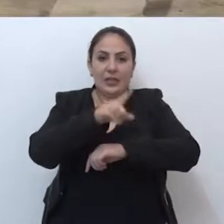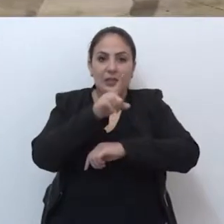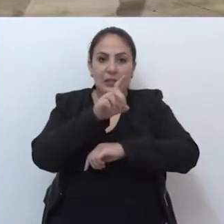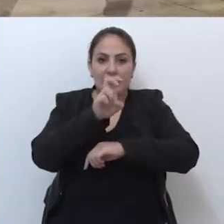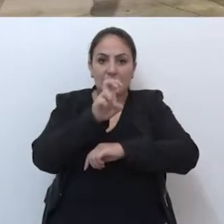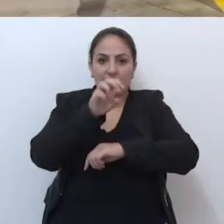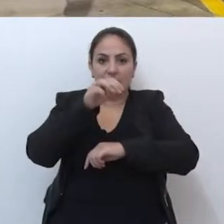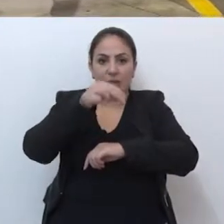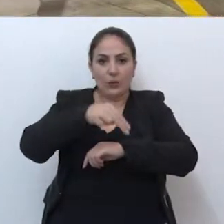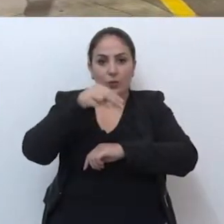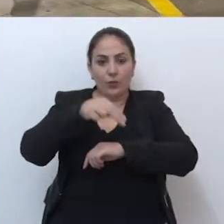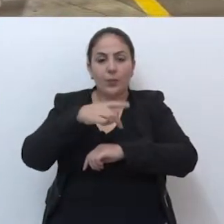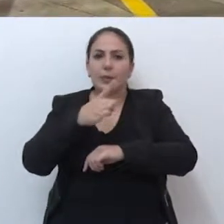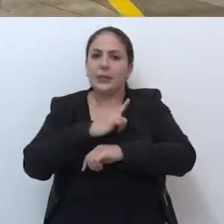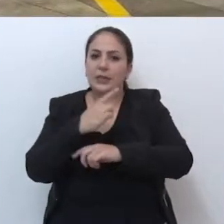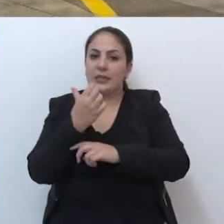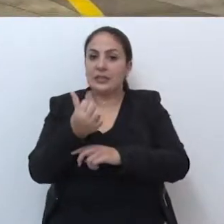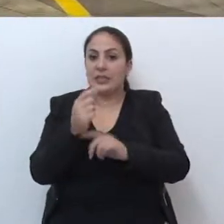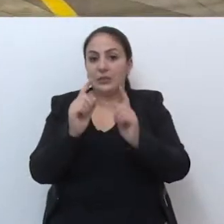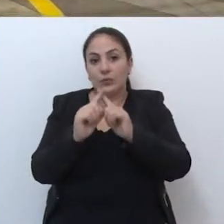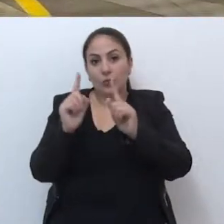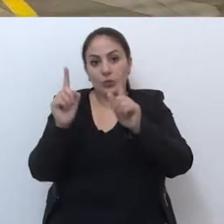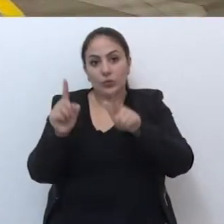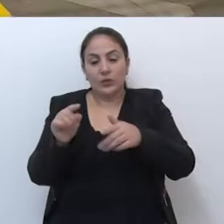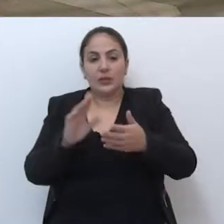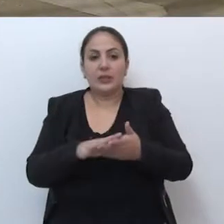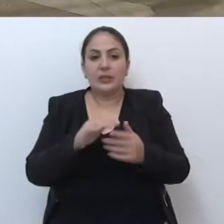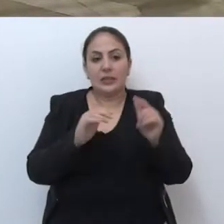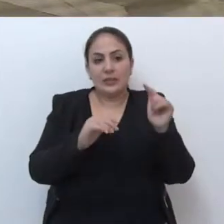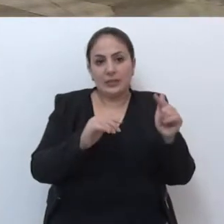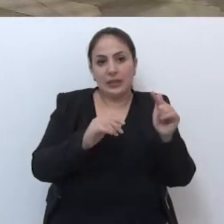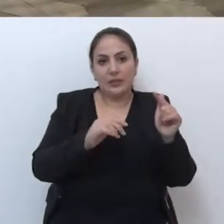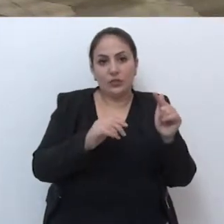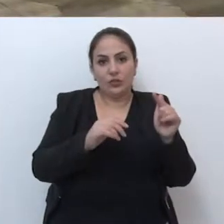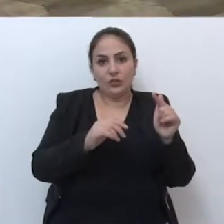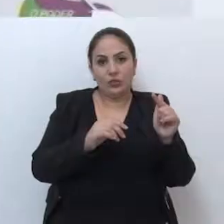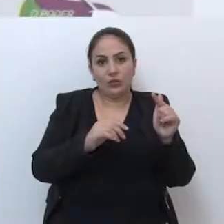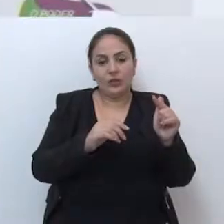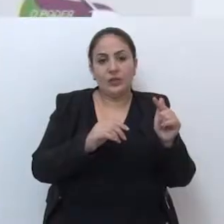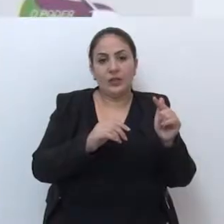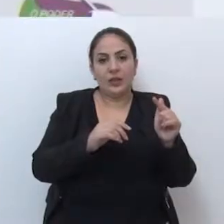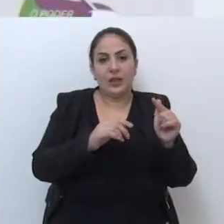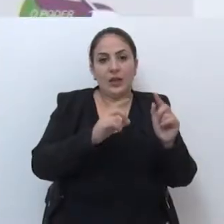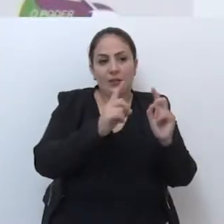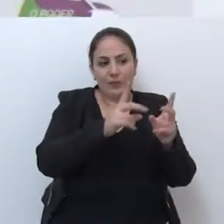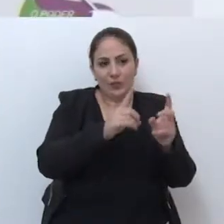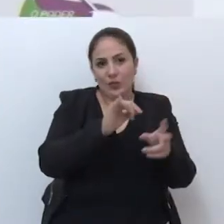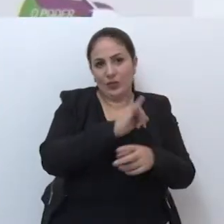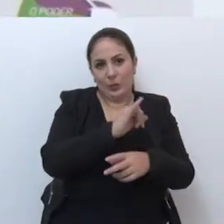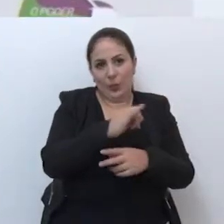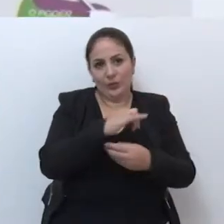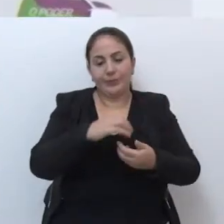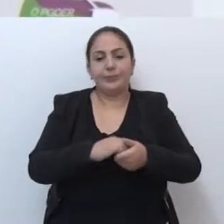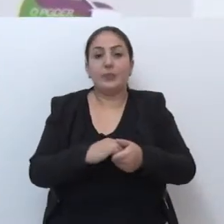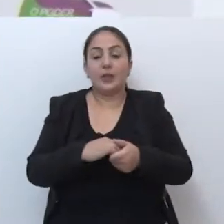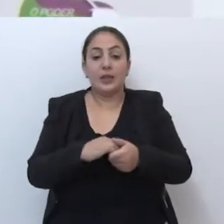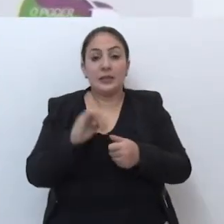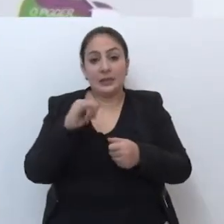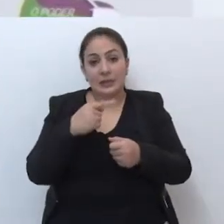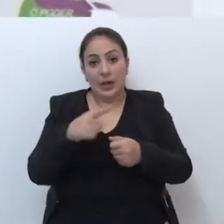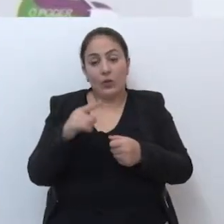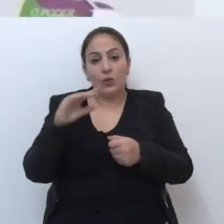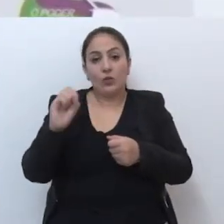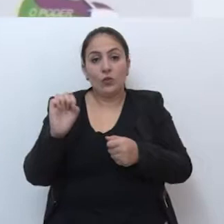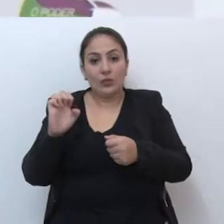de novembro e conta com 6 funcionários e 7 corretores. Mas seu José lembra que nesses anos,